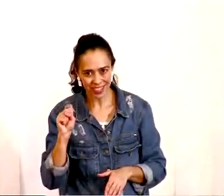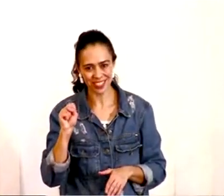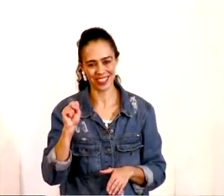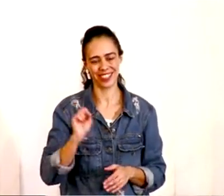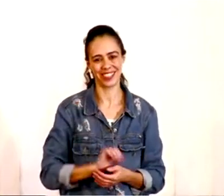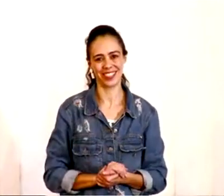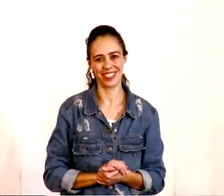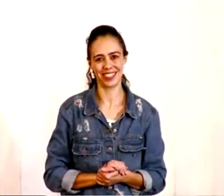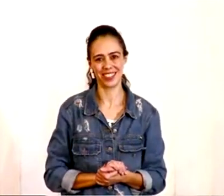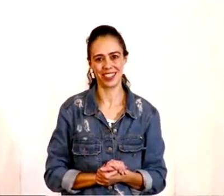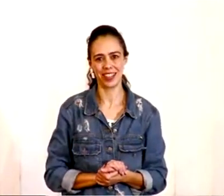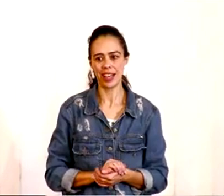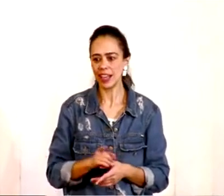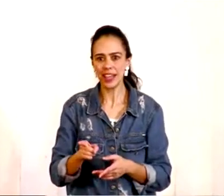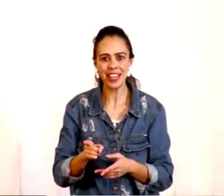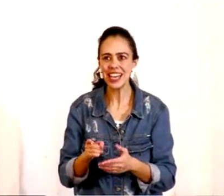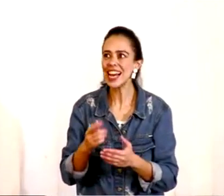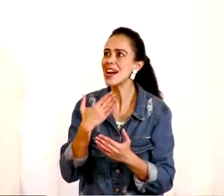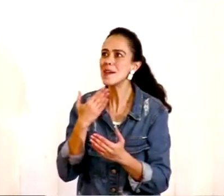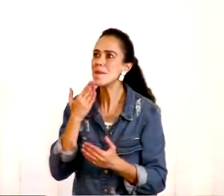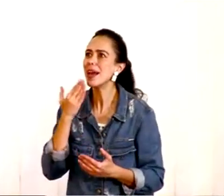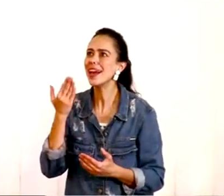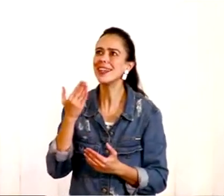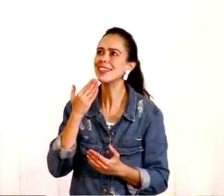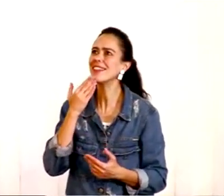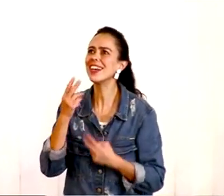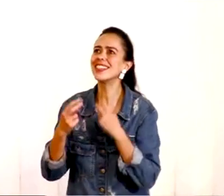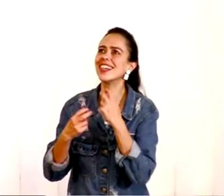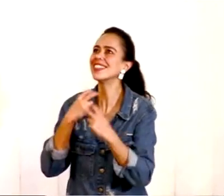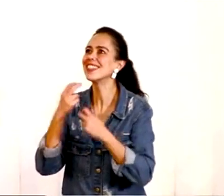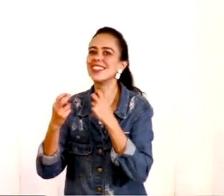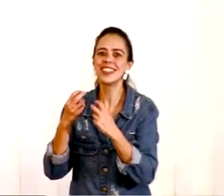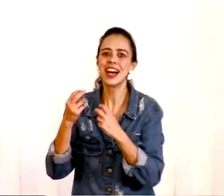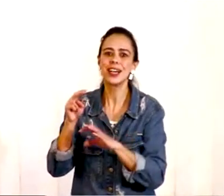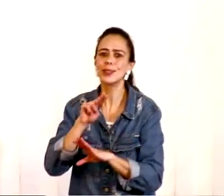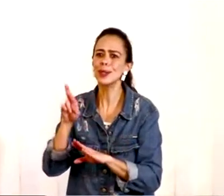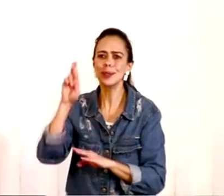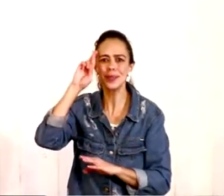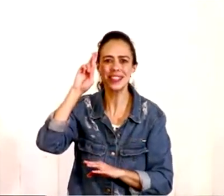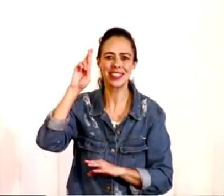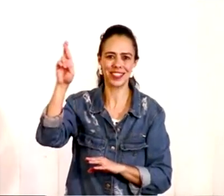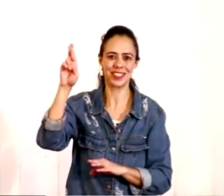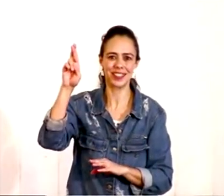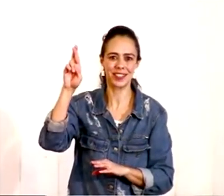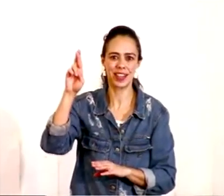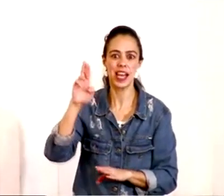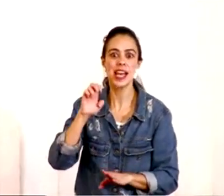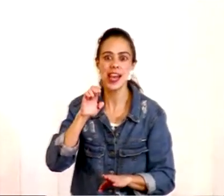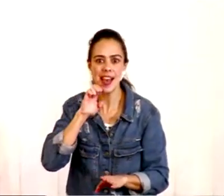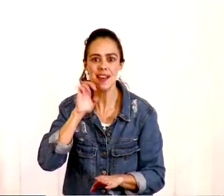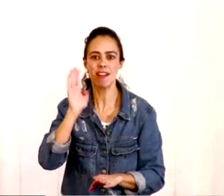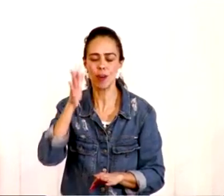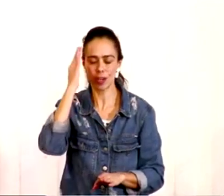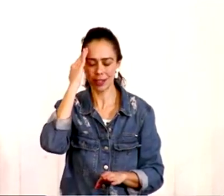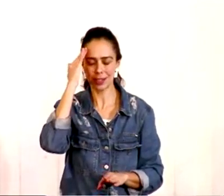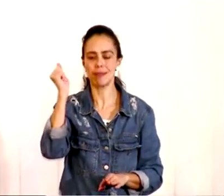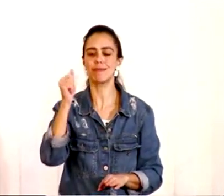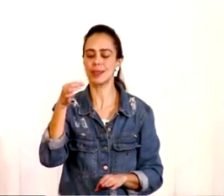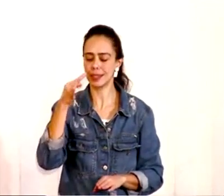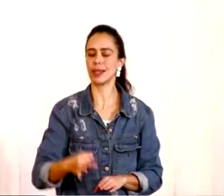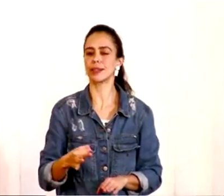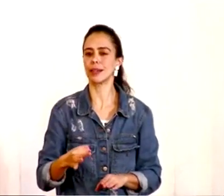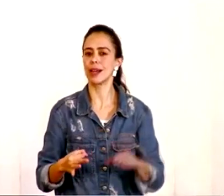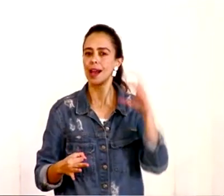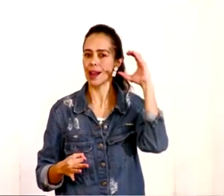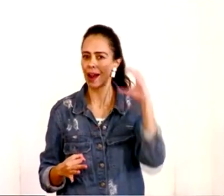nome do Senhor. Eva sabe agora que Caim não era a semente prometida da mulher, e sim